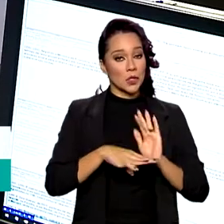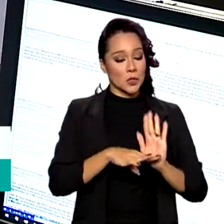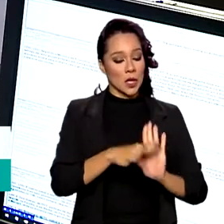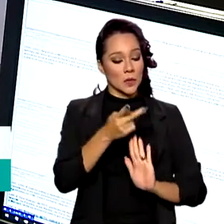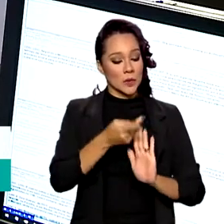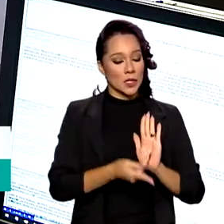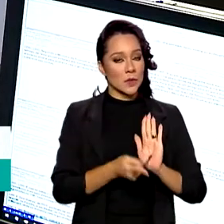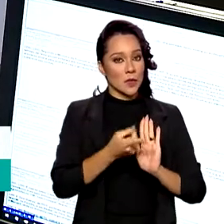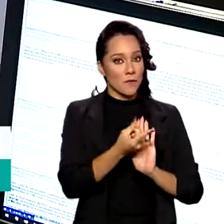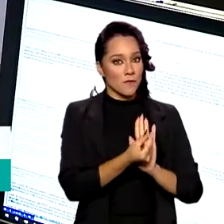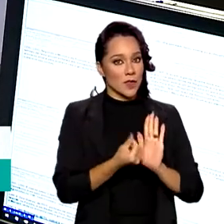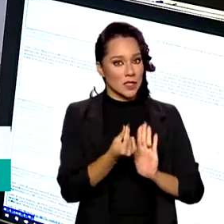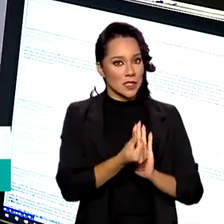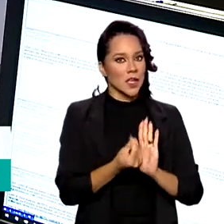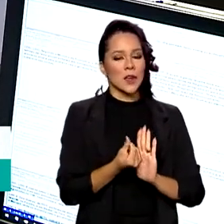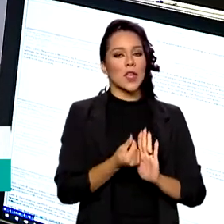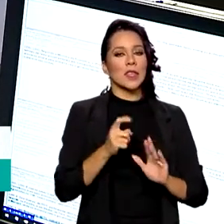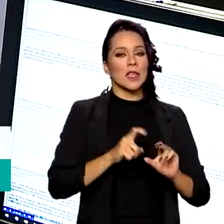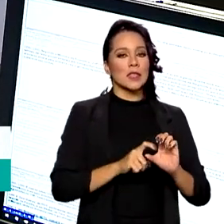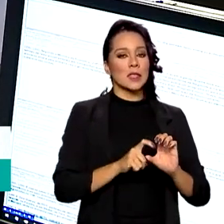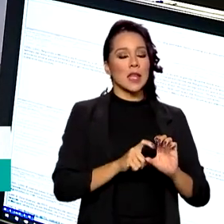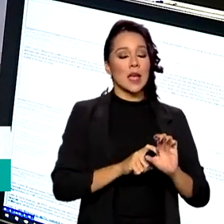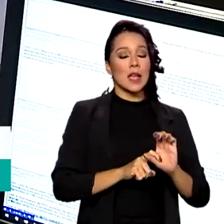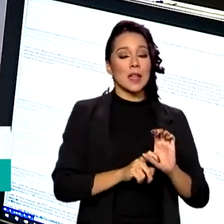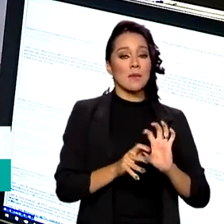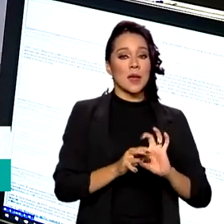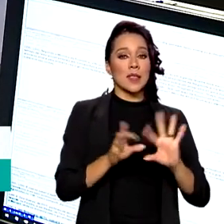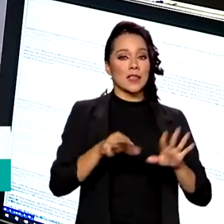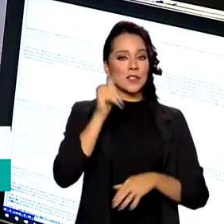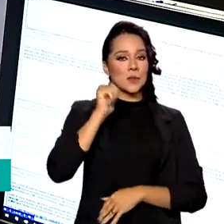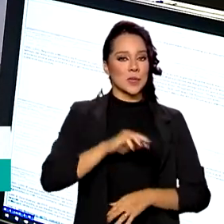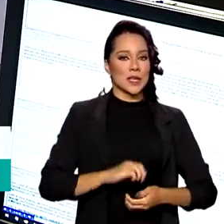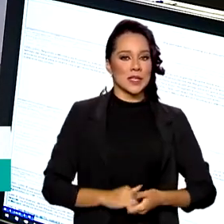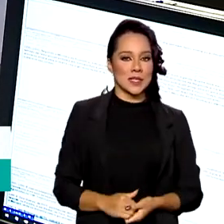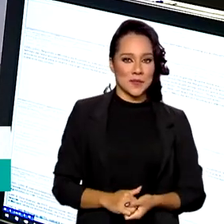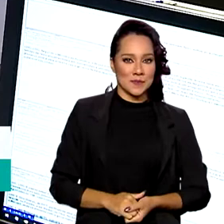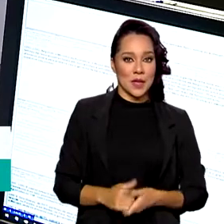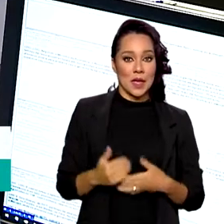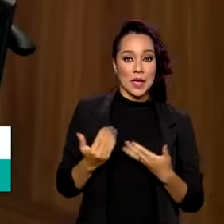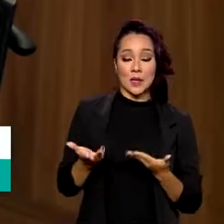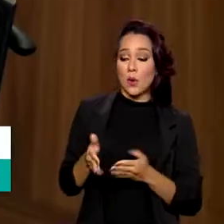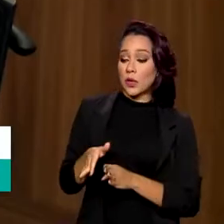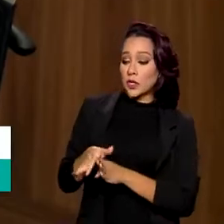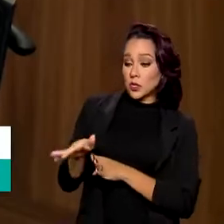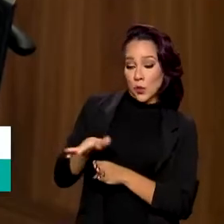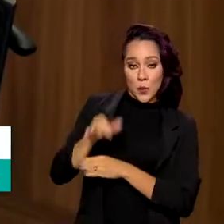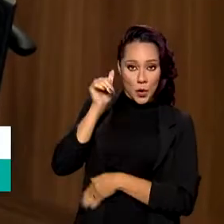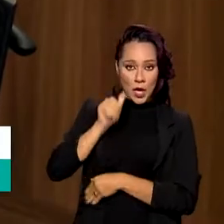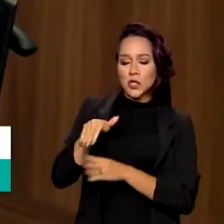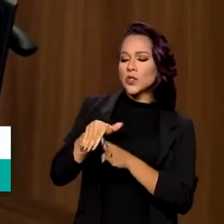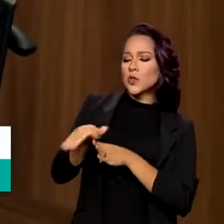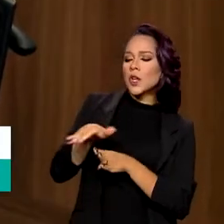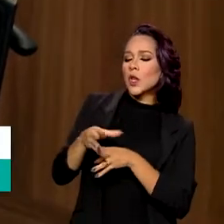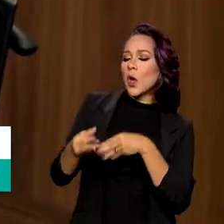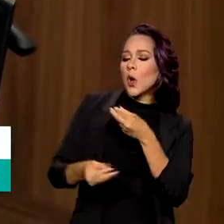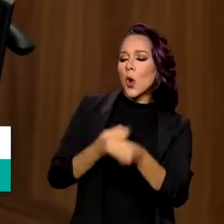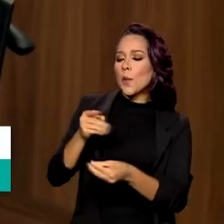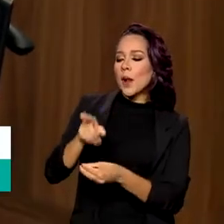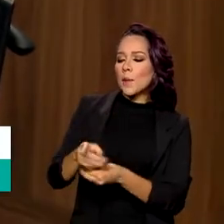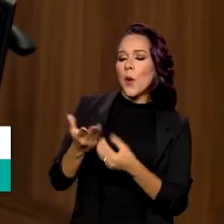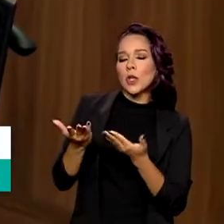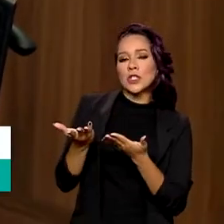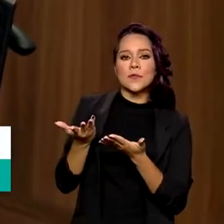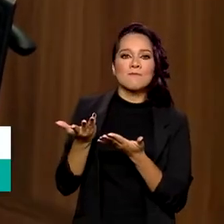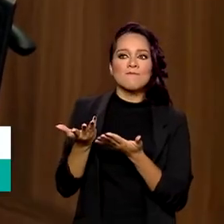no planejamento financeiro na independência das mulheres é quando a gente orienta as mulheres como ela pode se